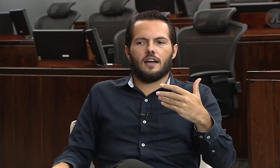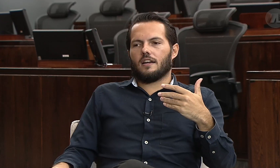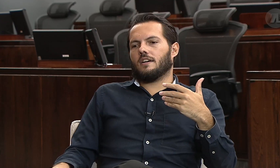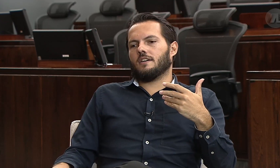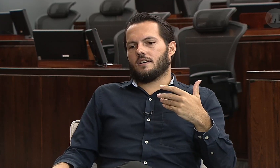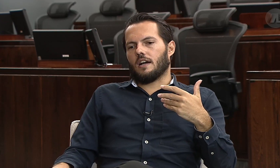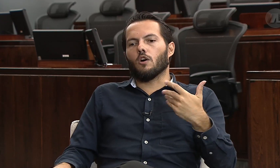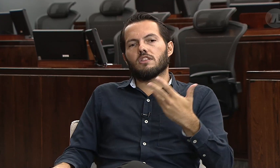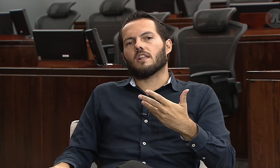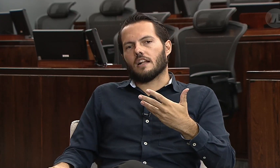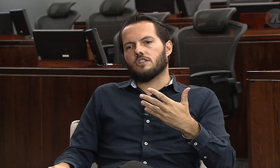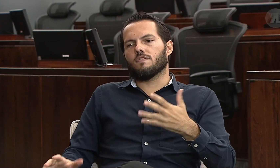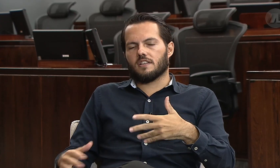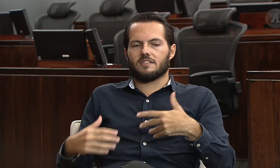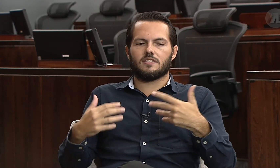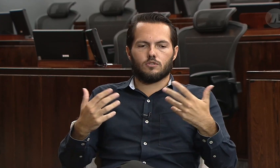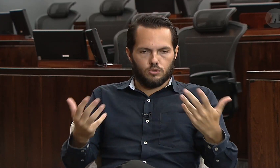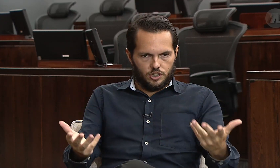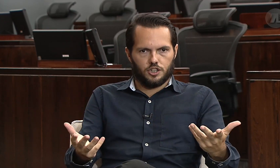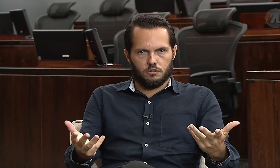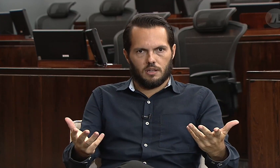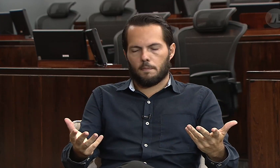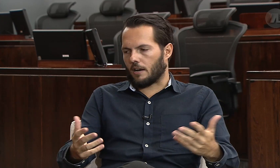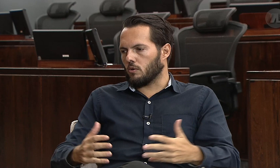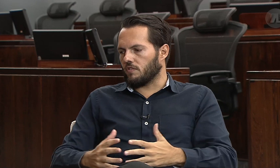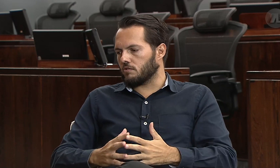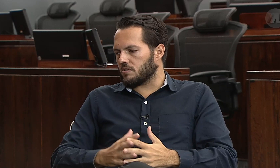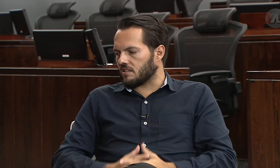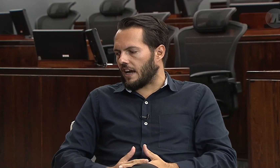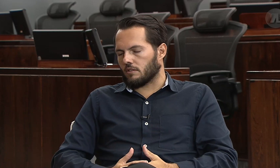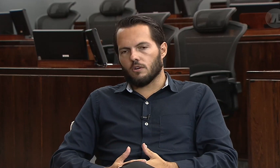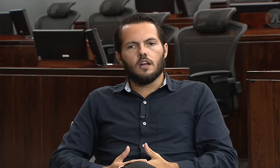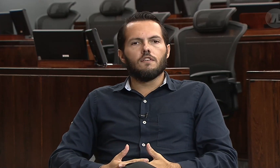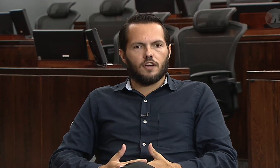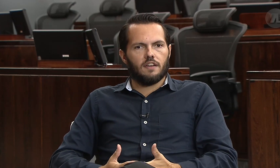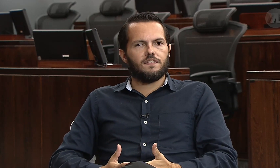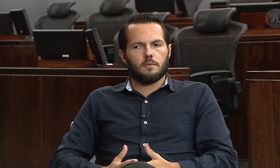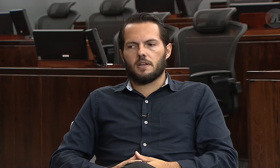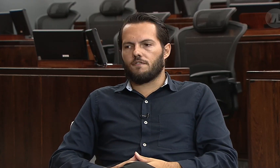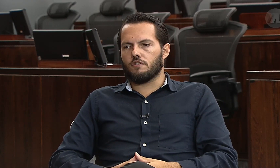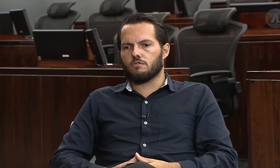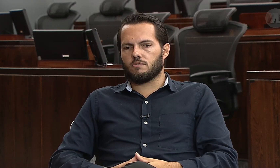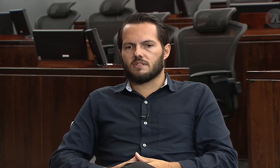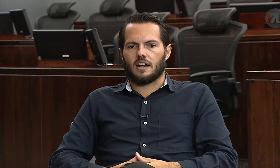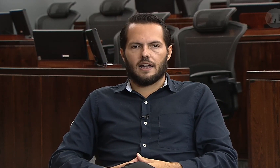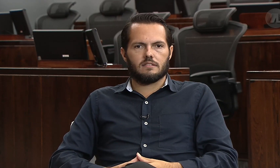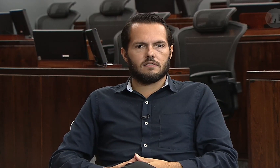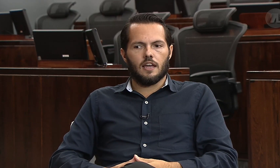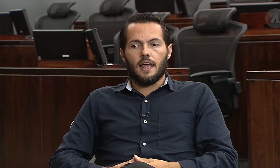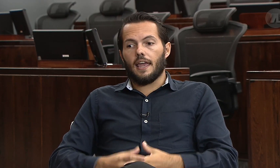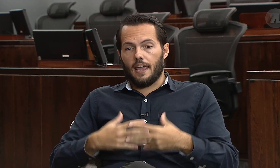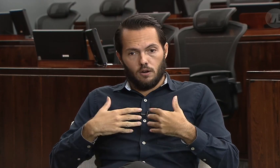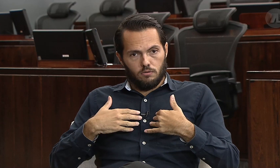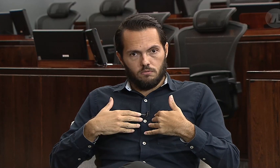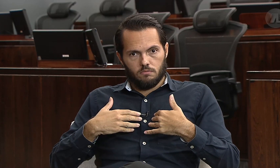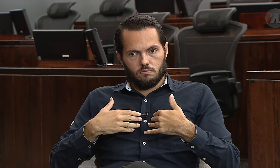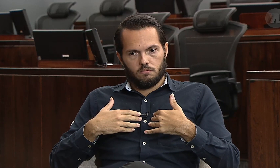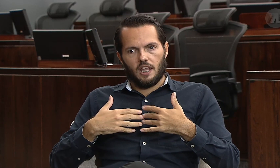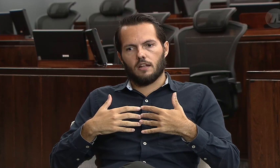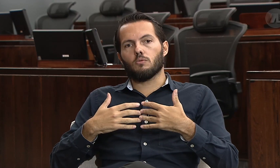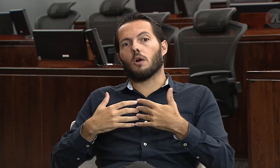Agora, a alternativa que surgiu da parte do governo do Estado foi rever benefícios fiscais.